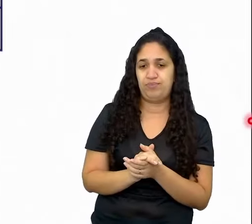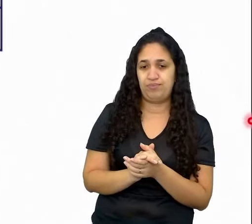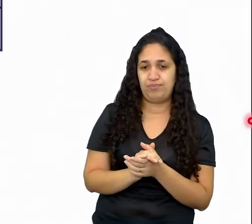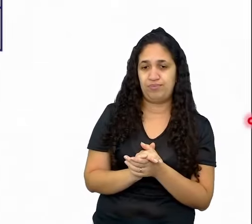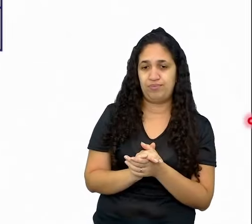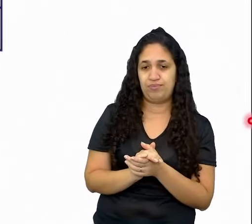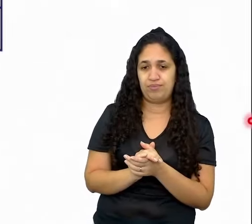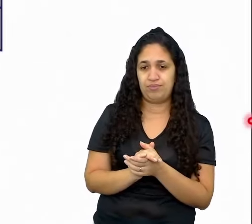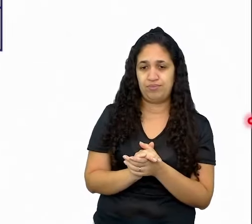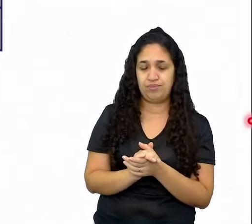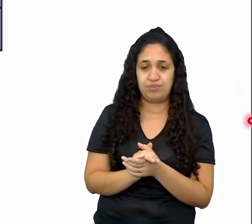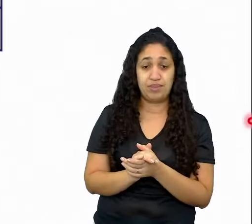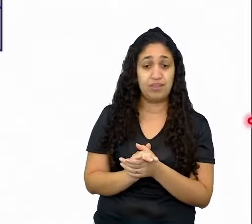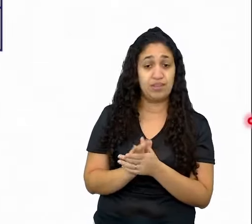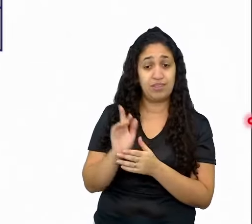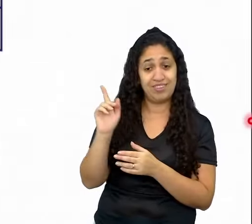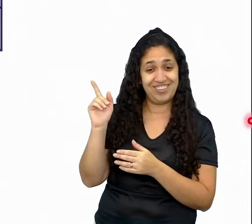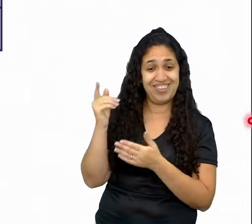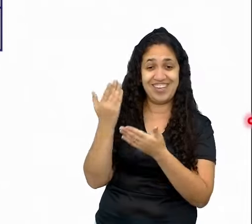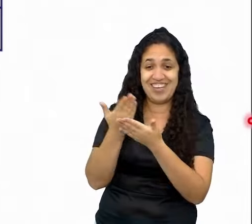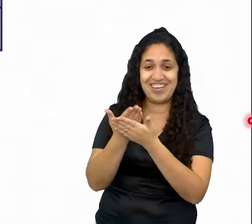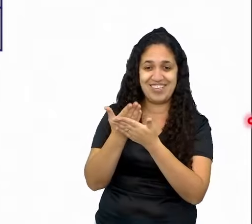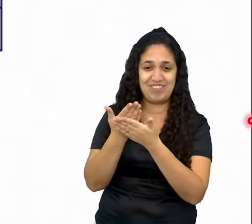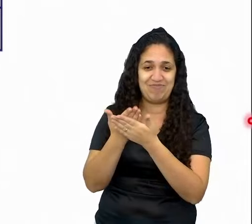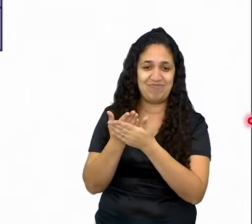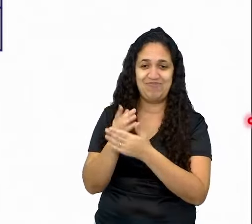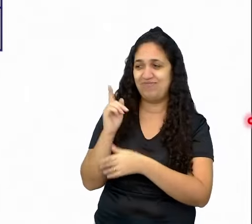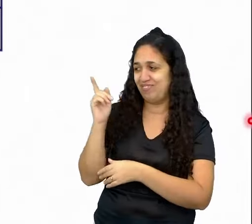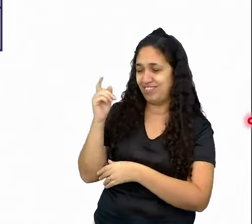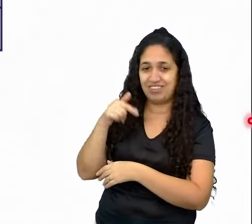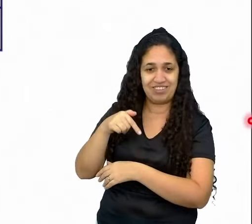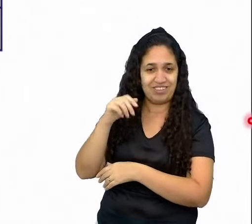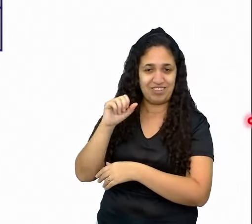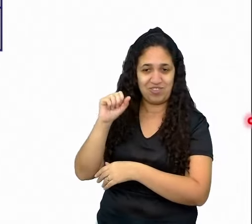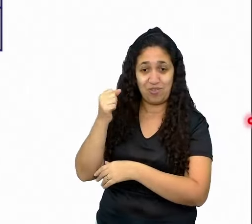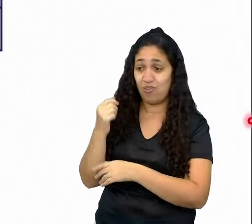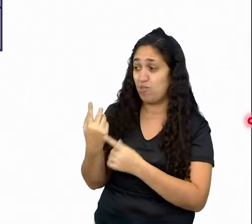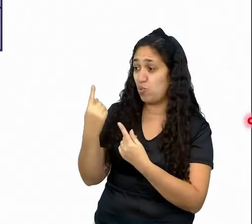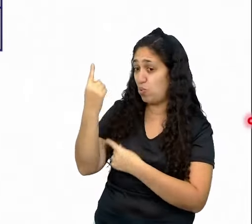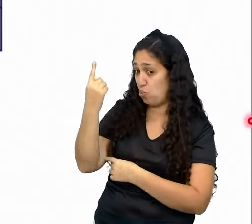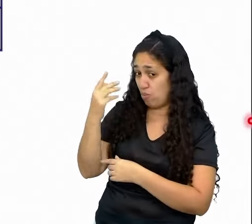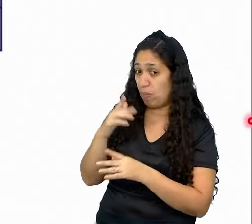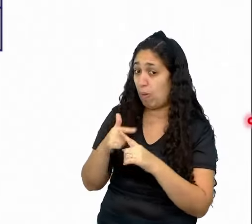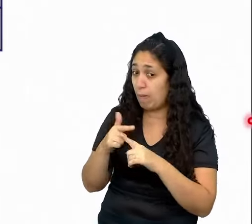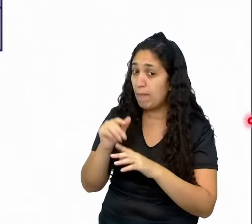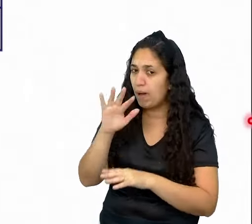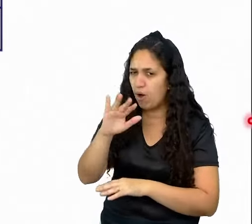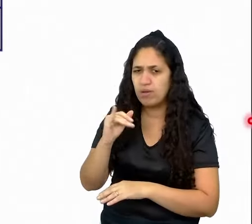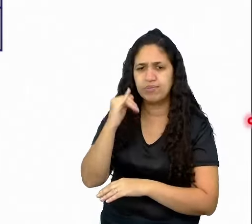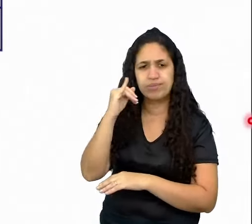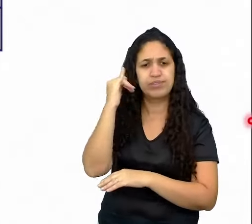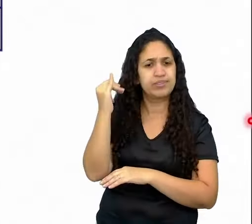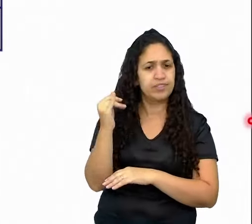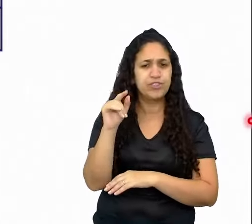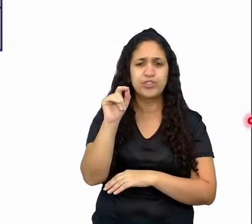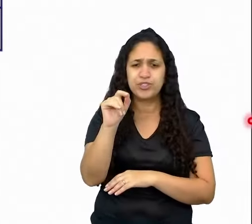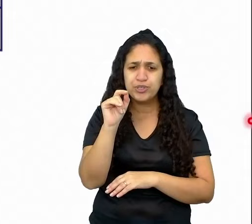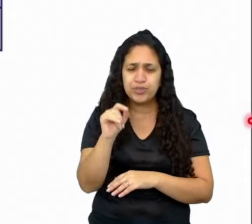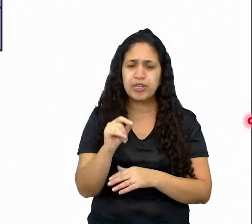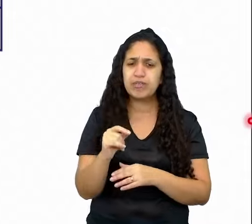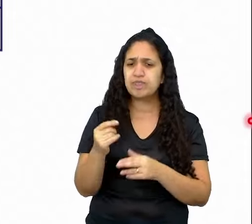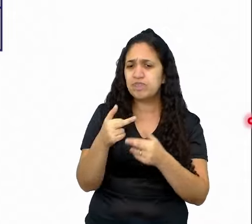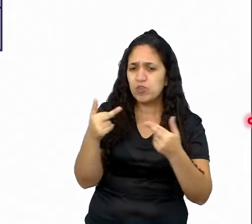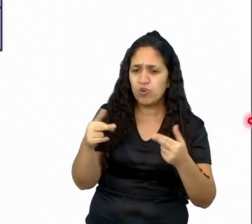dá, nas aulas 7 e 8, uma das questões, né, que eu achei super interessante, ele trabalha com bastante coisa à mão